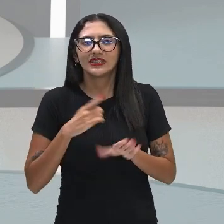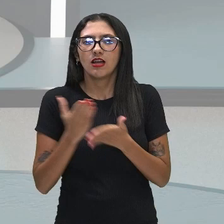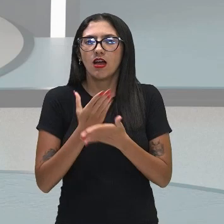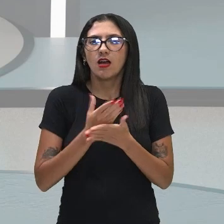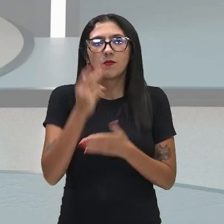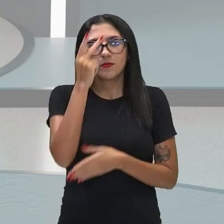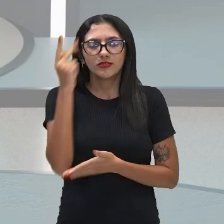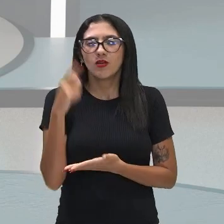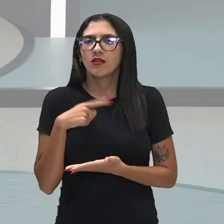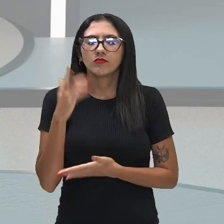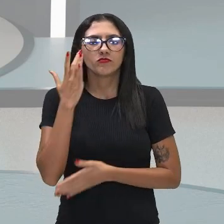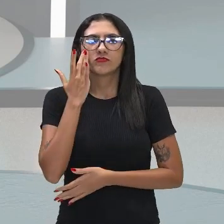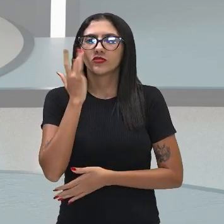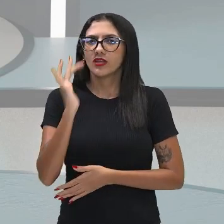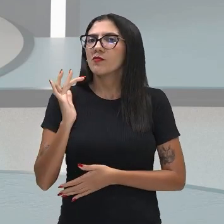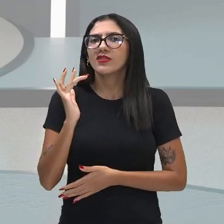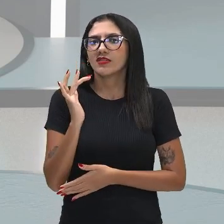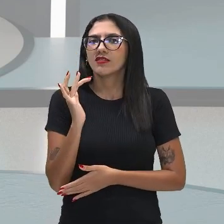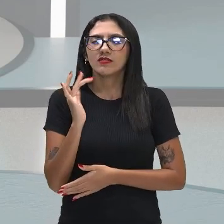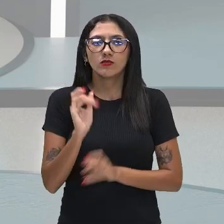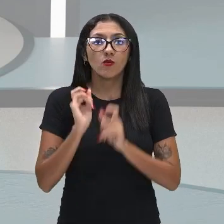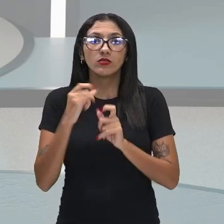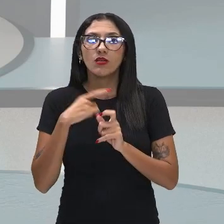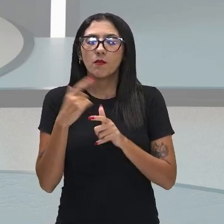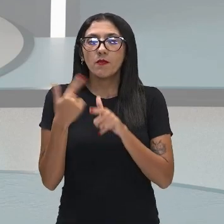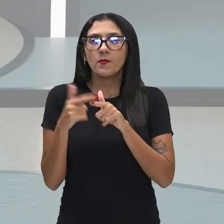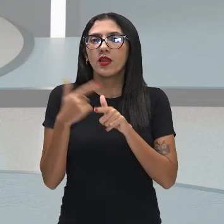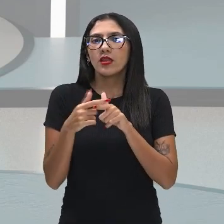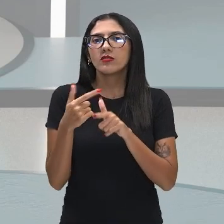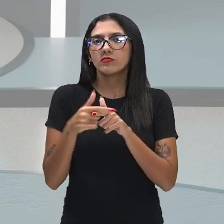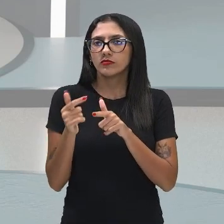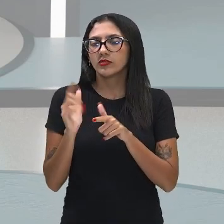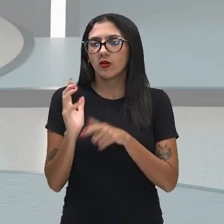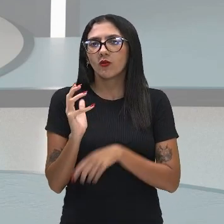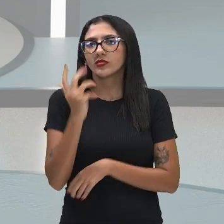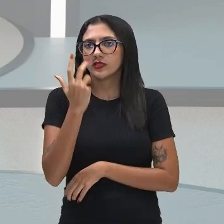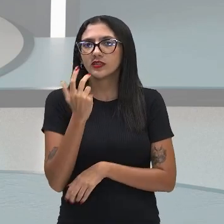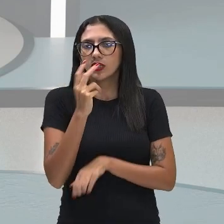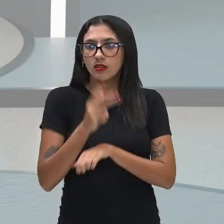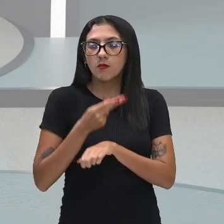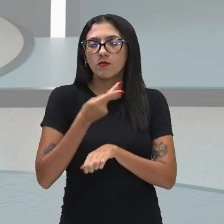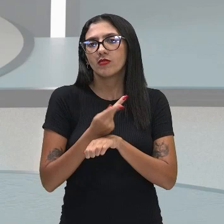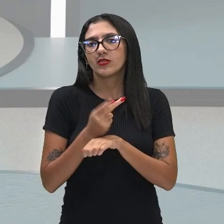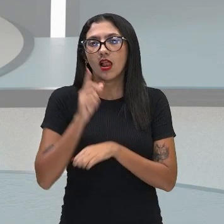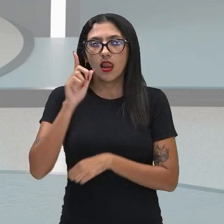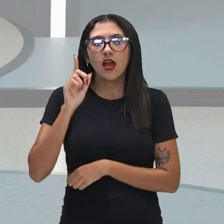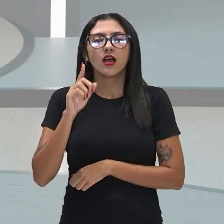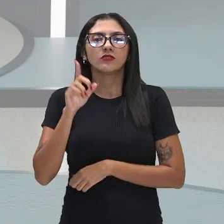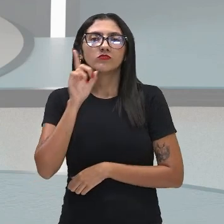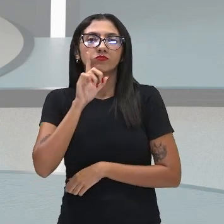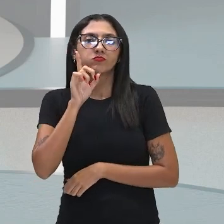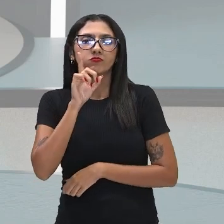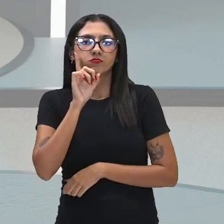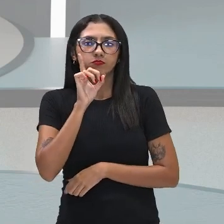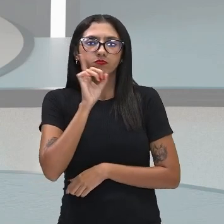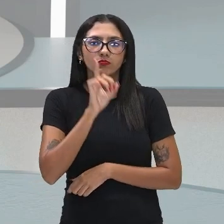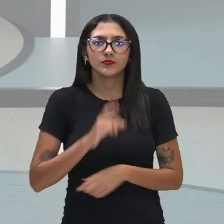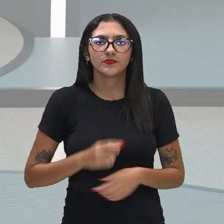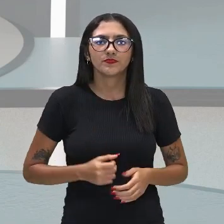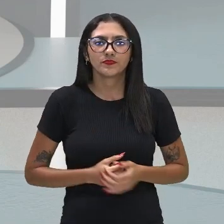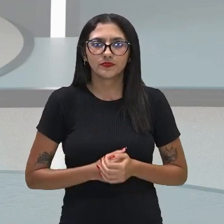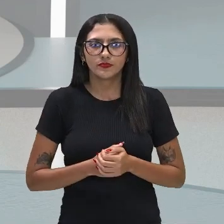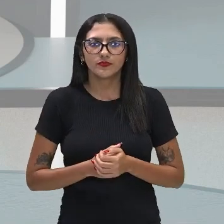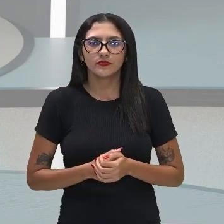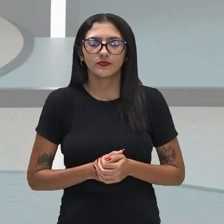tinham conhecimento ainda do GH nessa época que começou essa febre nos Estados Unidos, aí inventaram uma canetinha que, né, bota